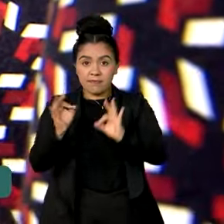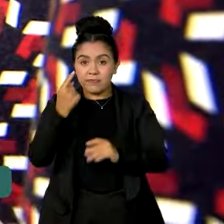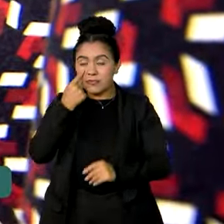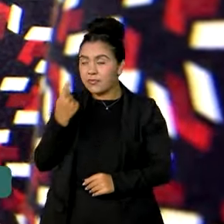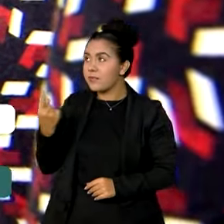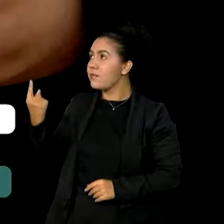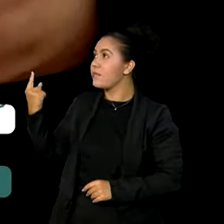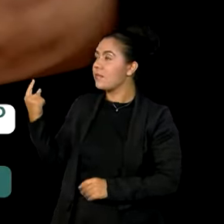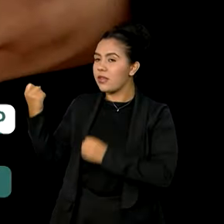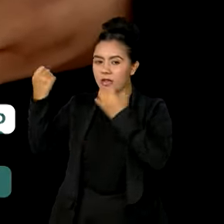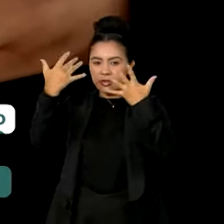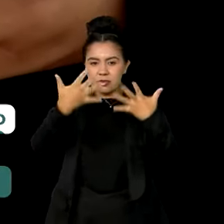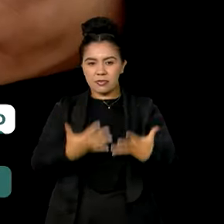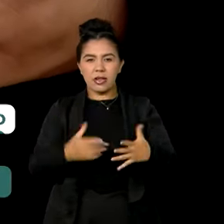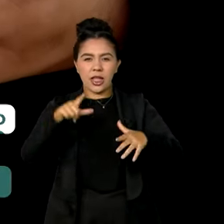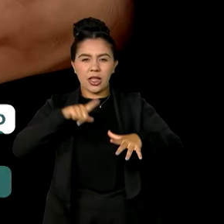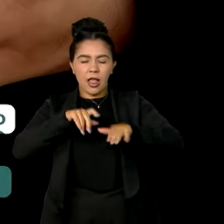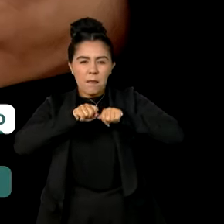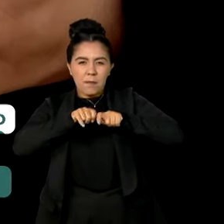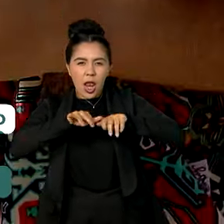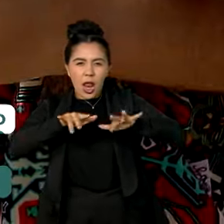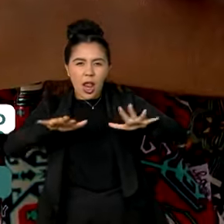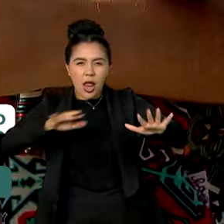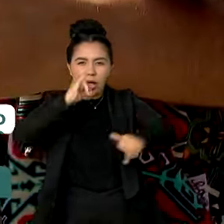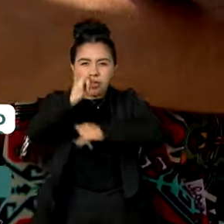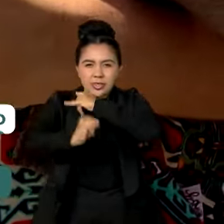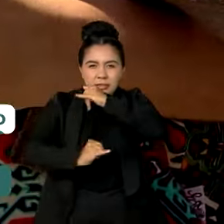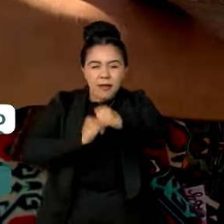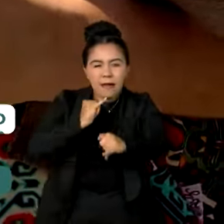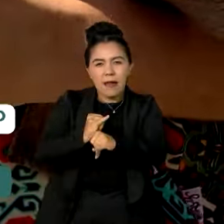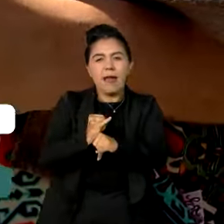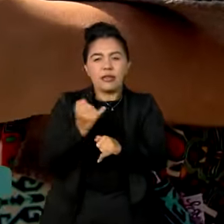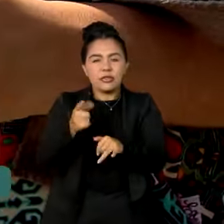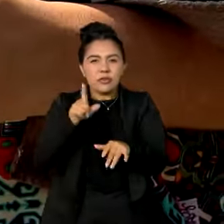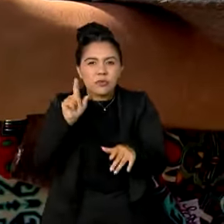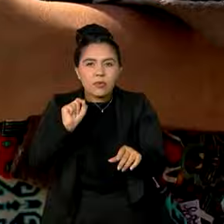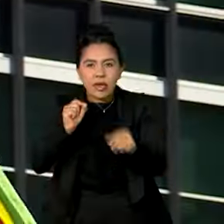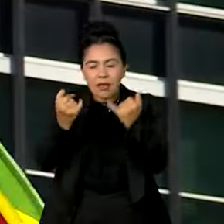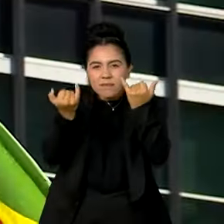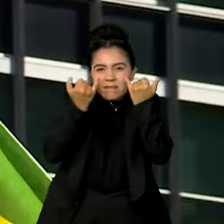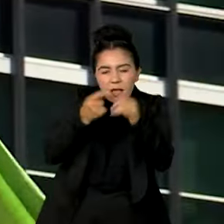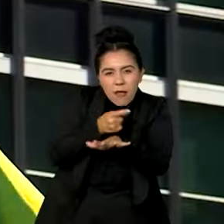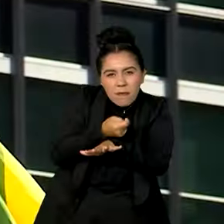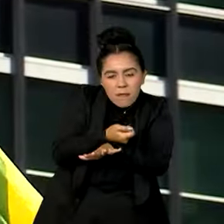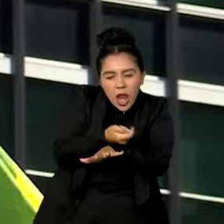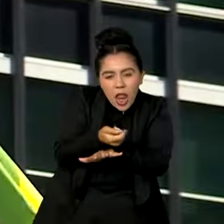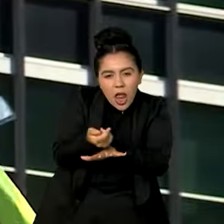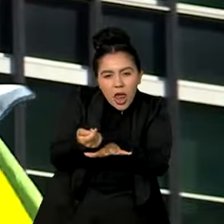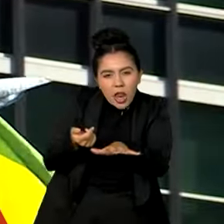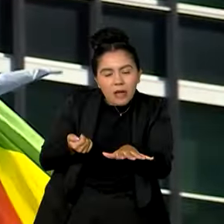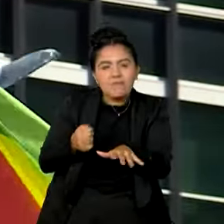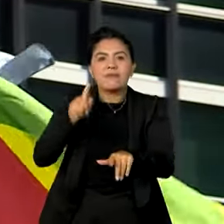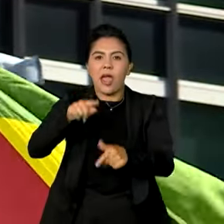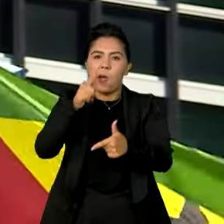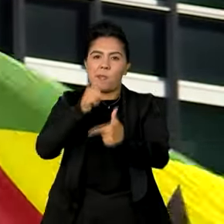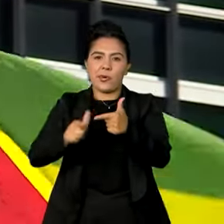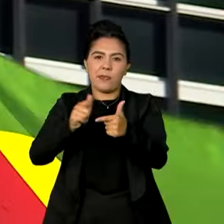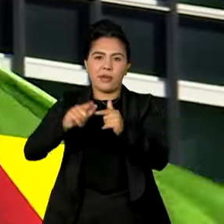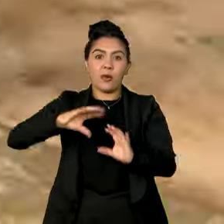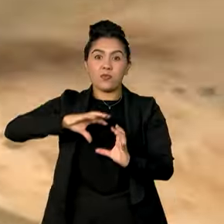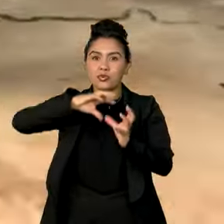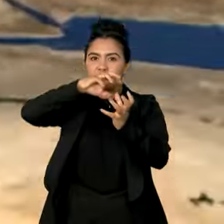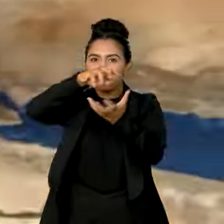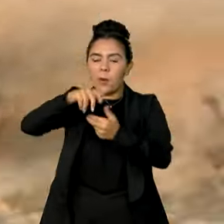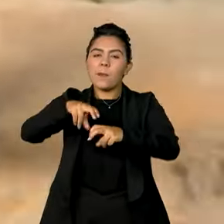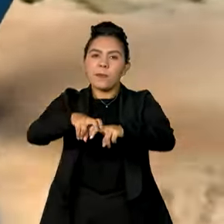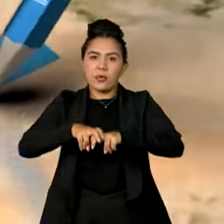desinformação que faz vítimas aqui no Brasil também é um problema mundial. Para fazer frente ao desafio, as Nações